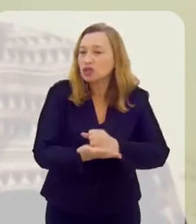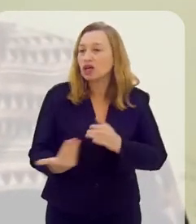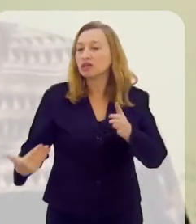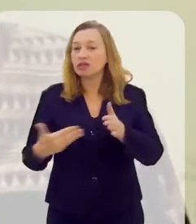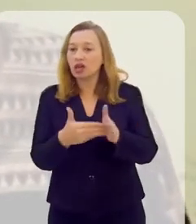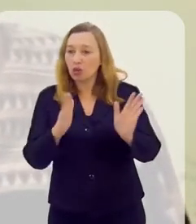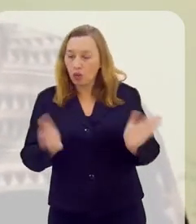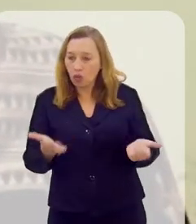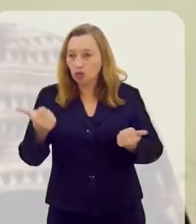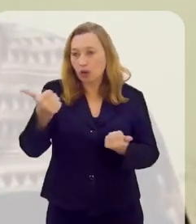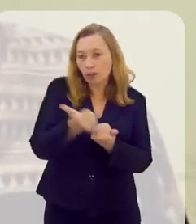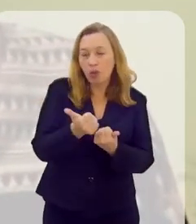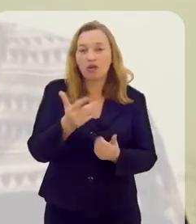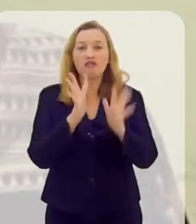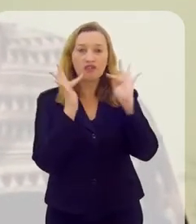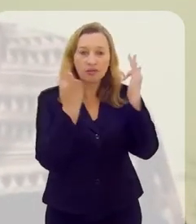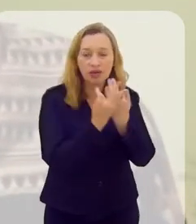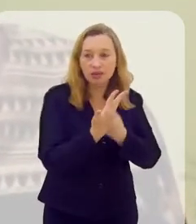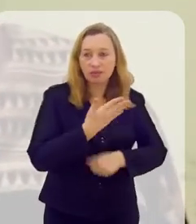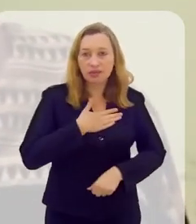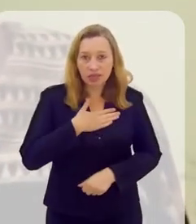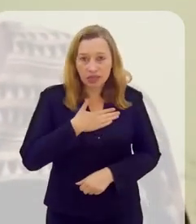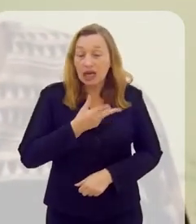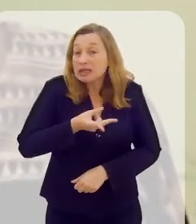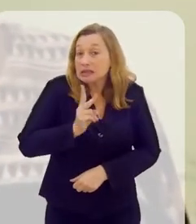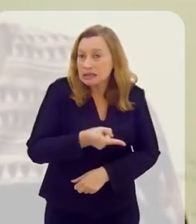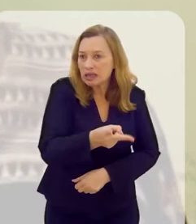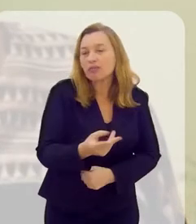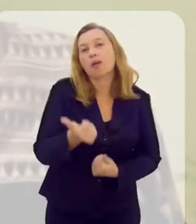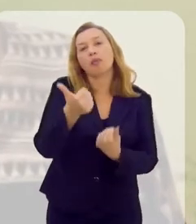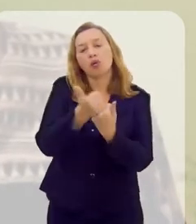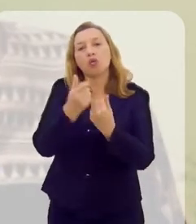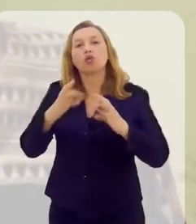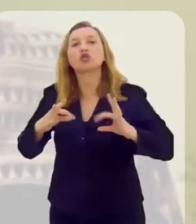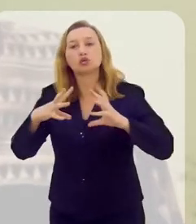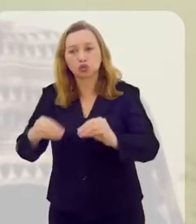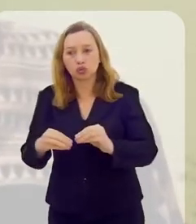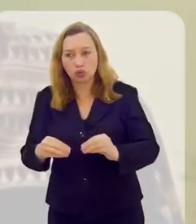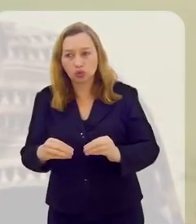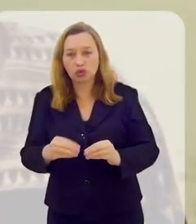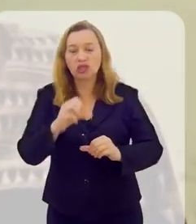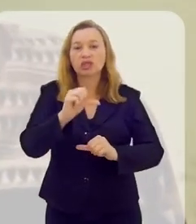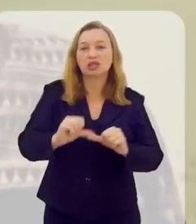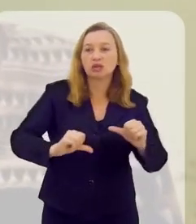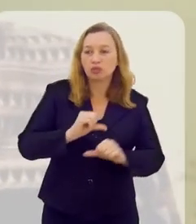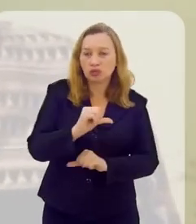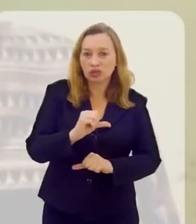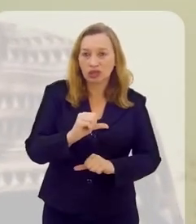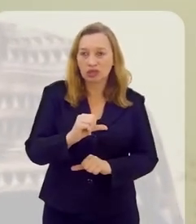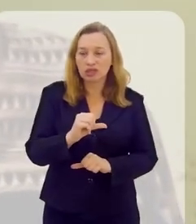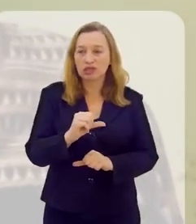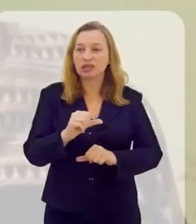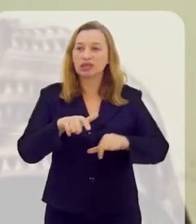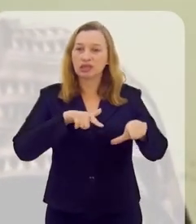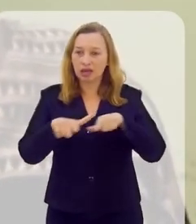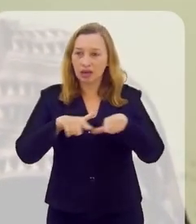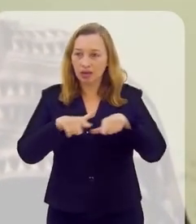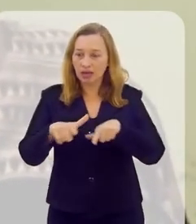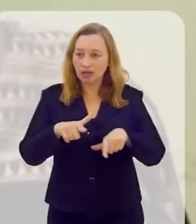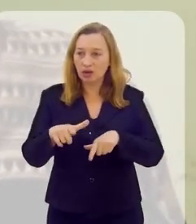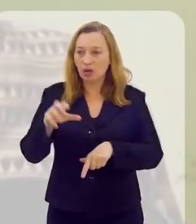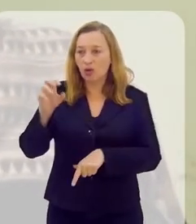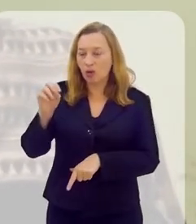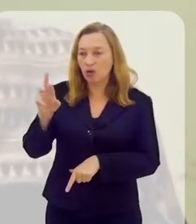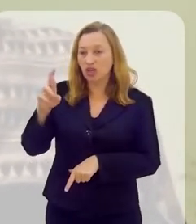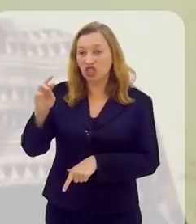sustentação, que eu tenho até hoje, uma base de apoio, que é a minha família, que sempre me apoiaram em tudo, inclusive nessa mudança de carreira.